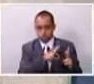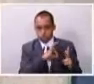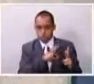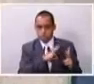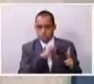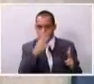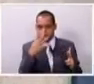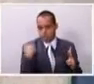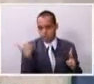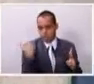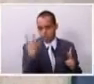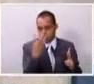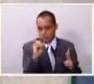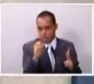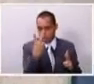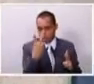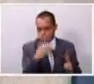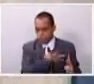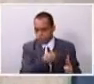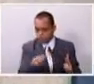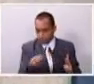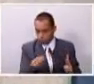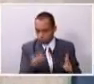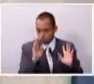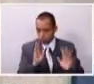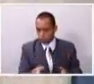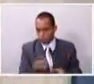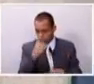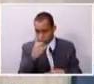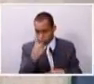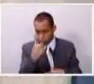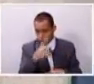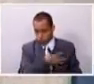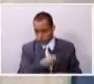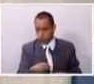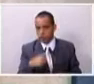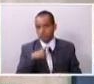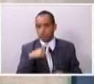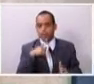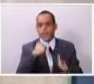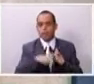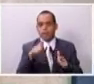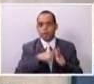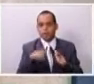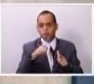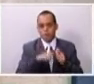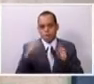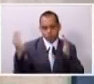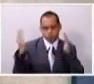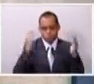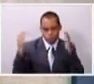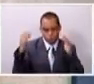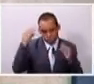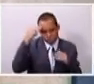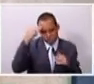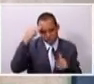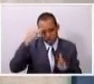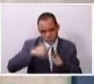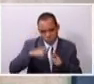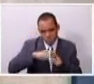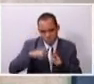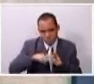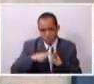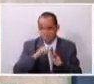anos de idade, 2 filhos, um dos filhos tem problema psicológico, tem problema mental, é uma